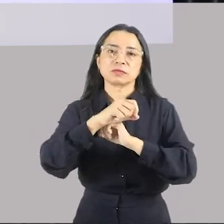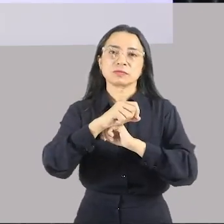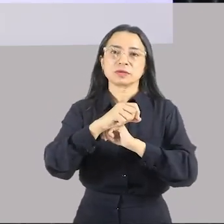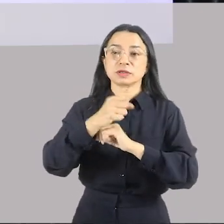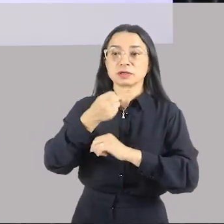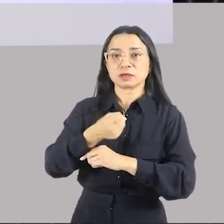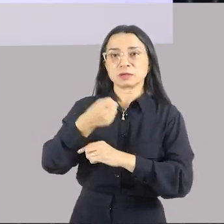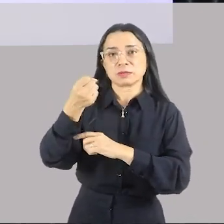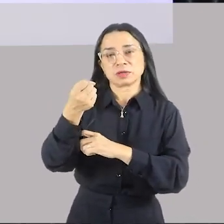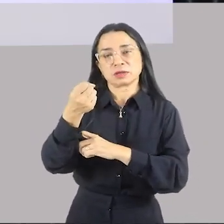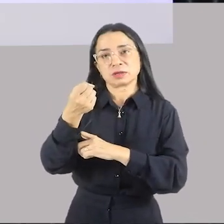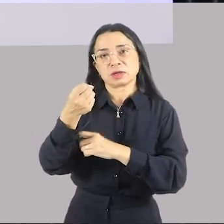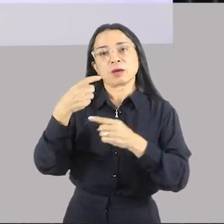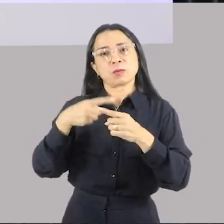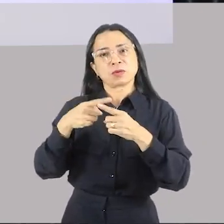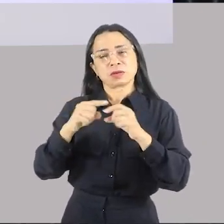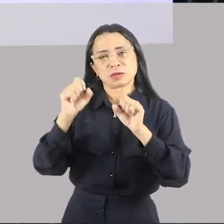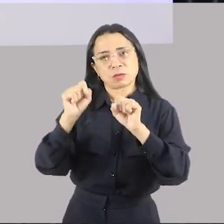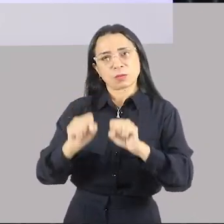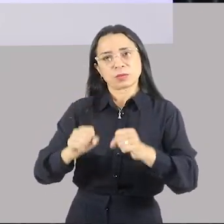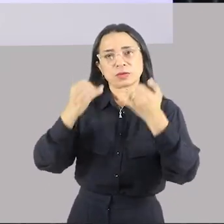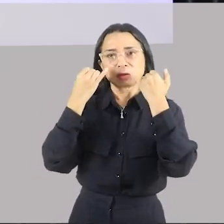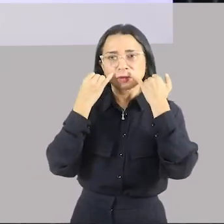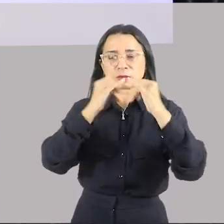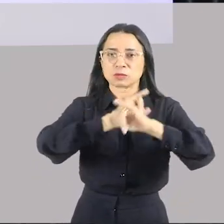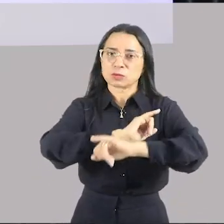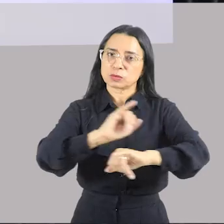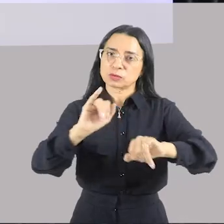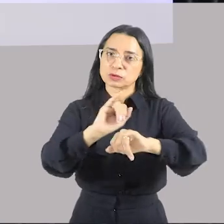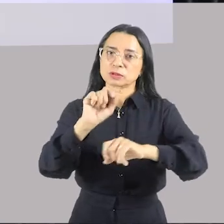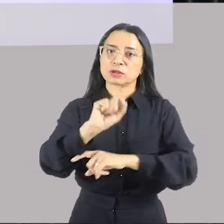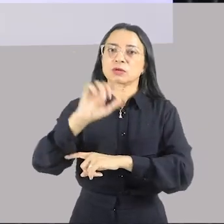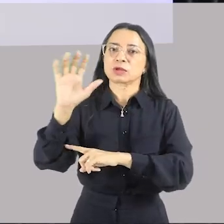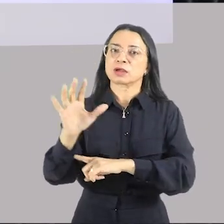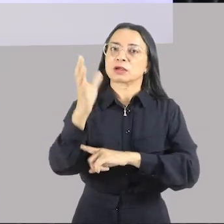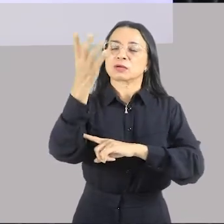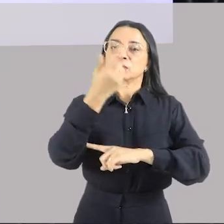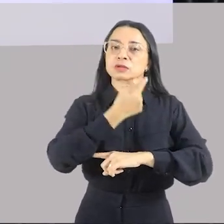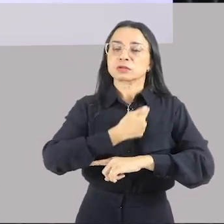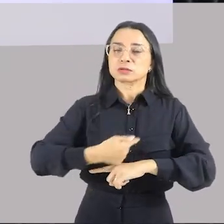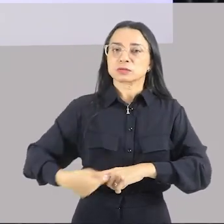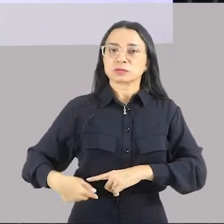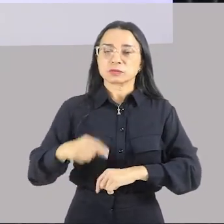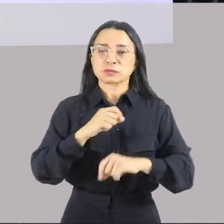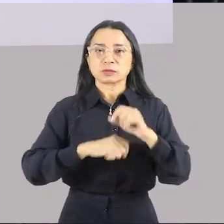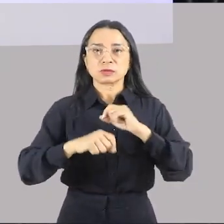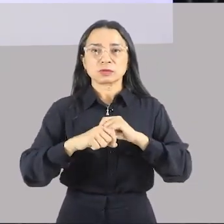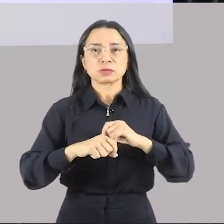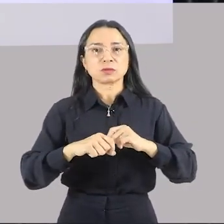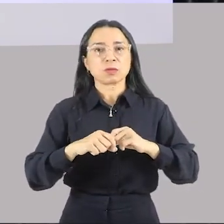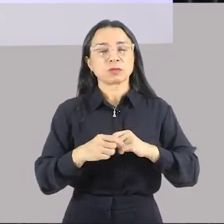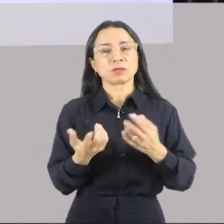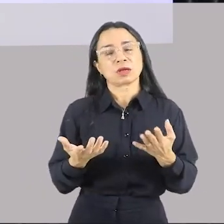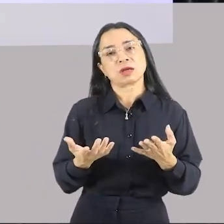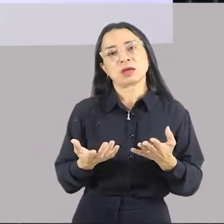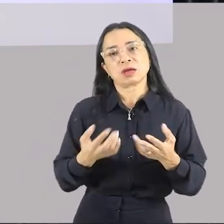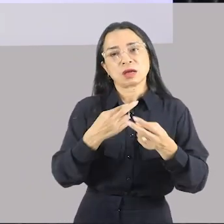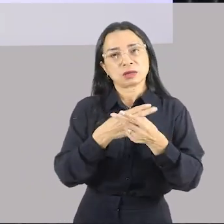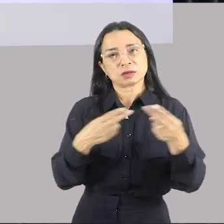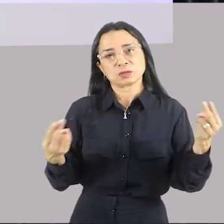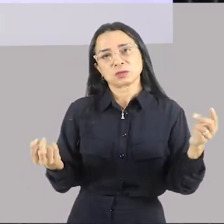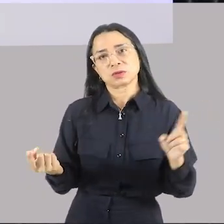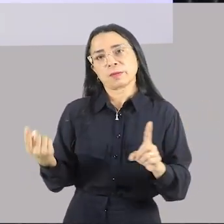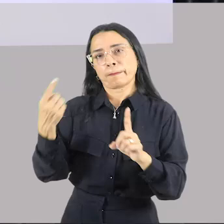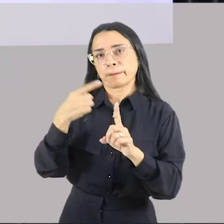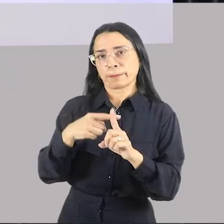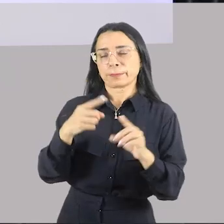um poder muito grande também de noticiar aquilo que acontece no governo, né? de noticiar tanto as coisas positivas quanto também as